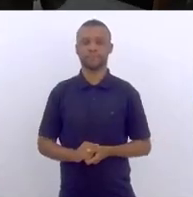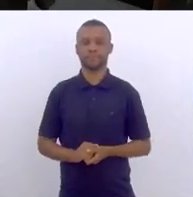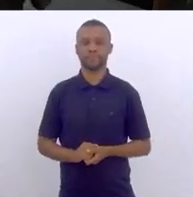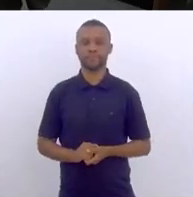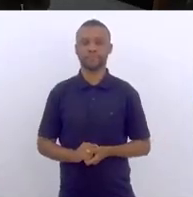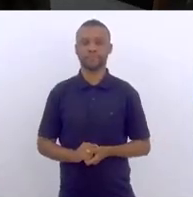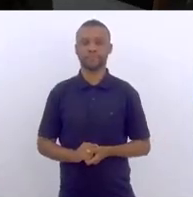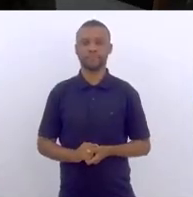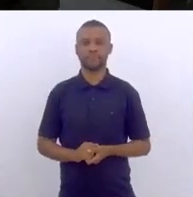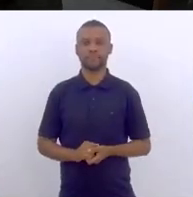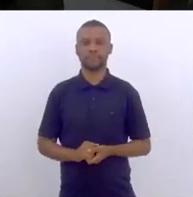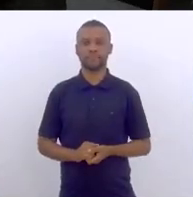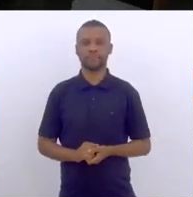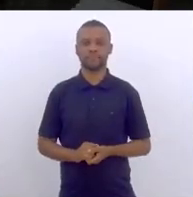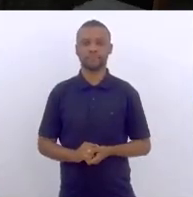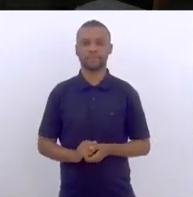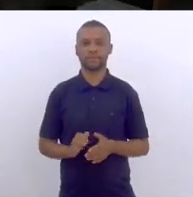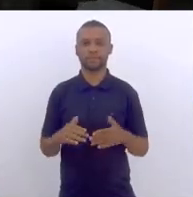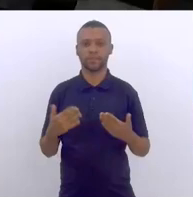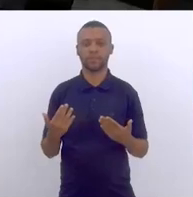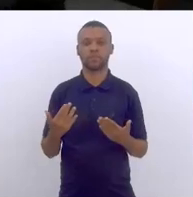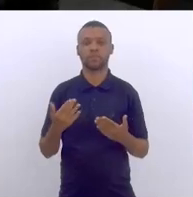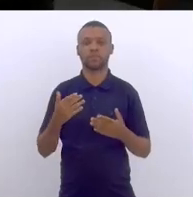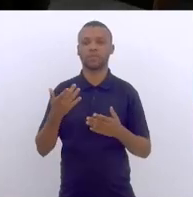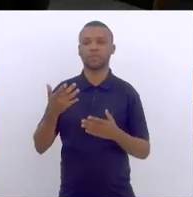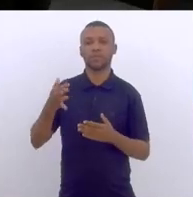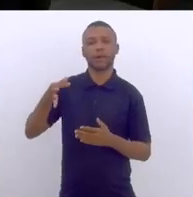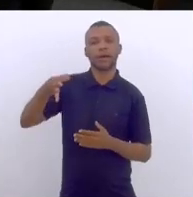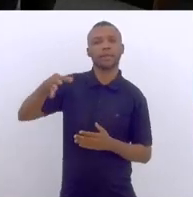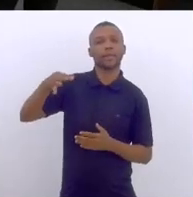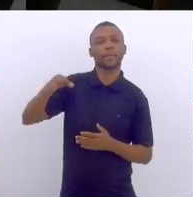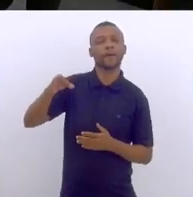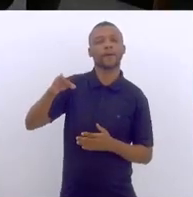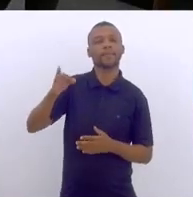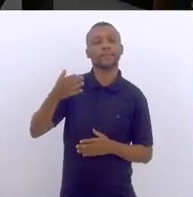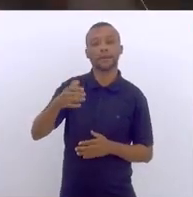Estamos na página E.